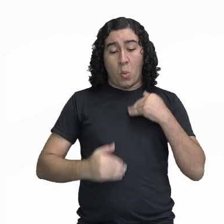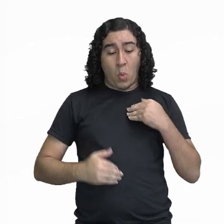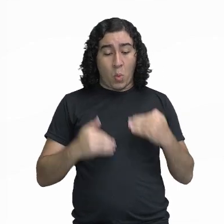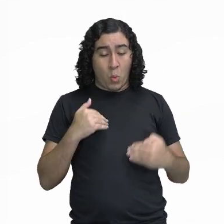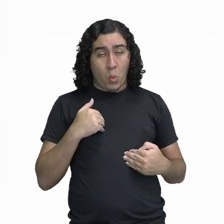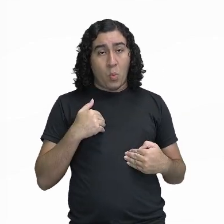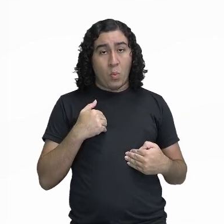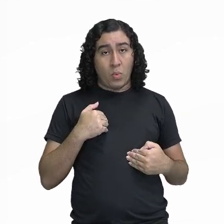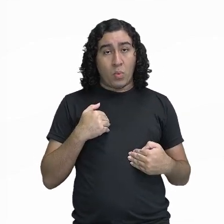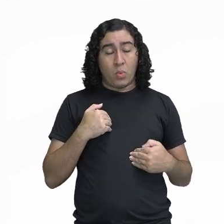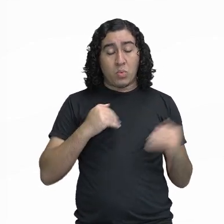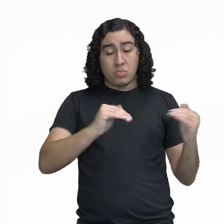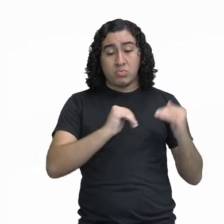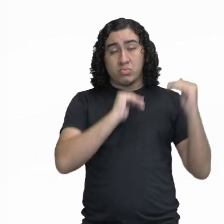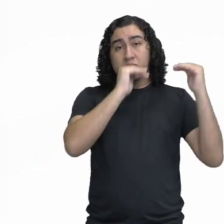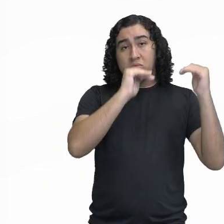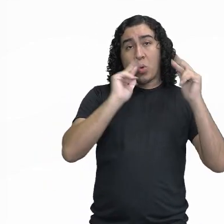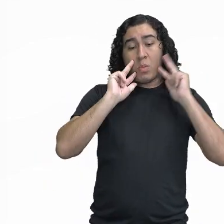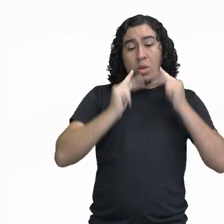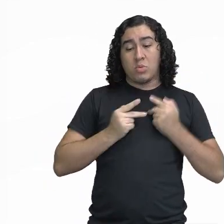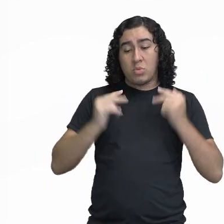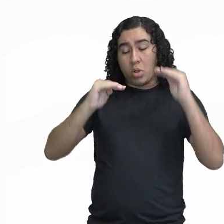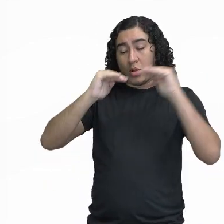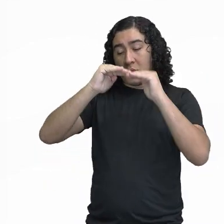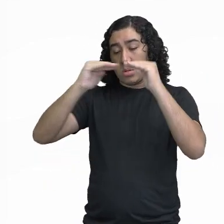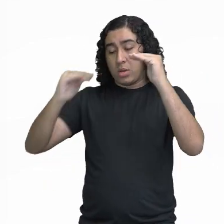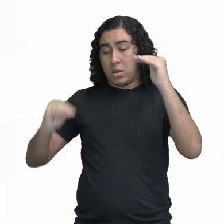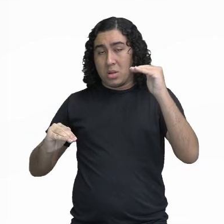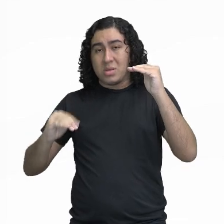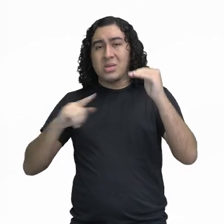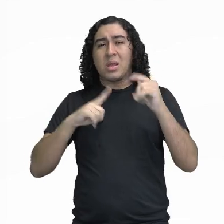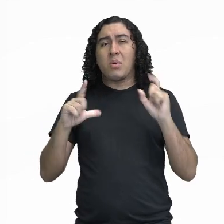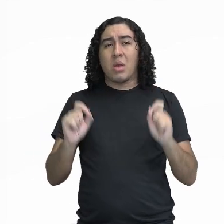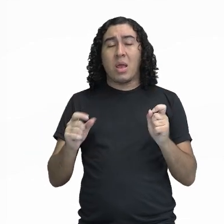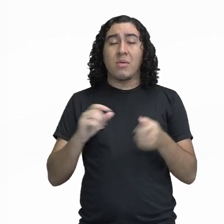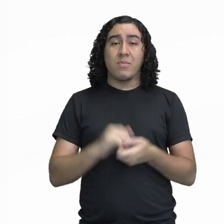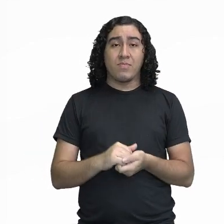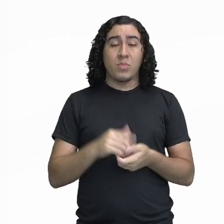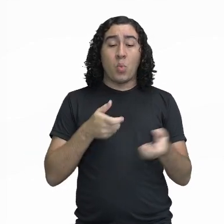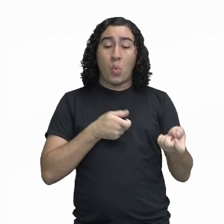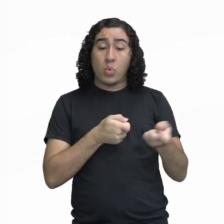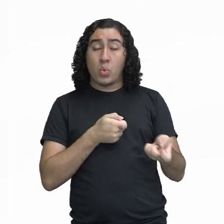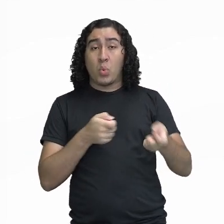outro corpo. E a partir daí vem o quê? A questão da disciplina, da questão